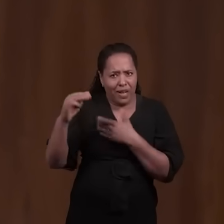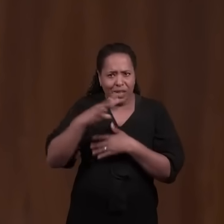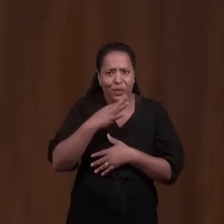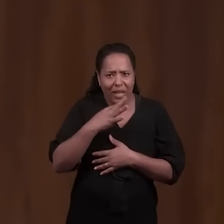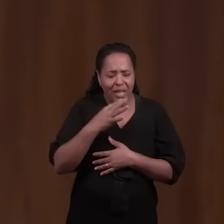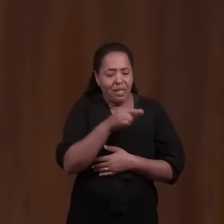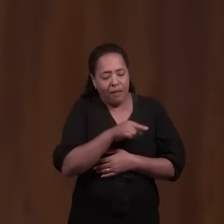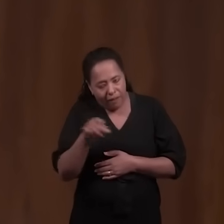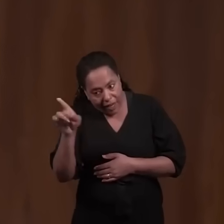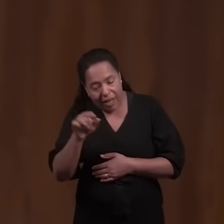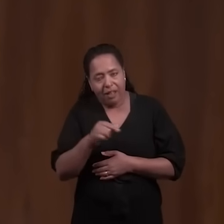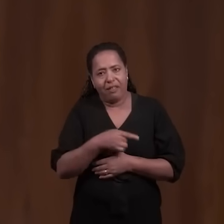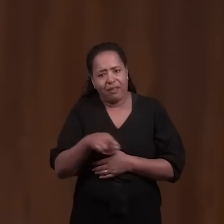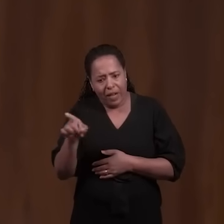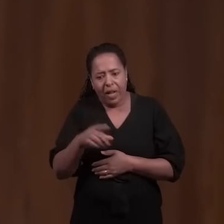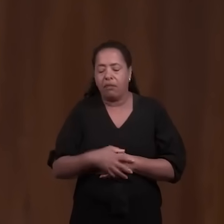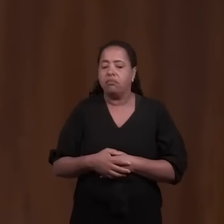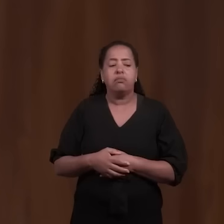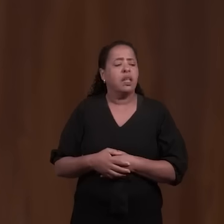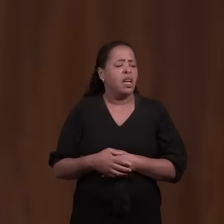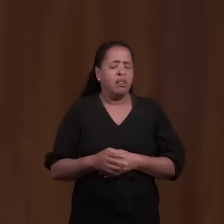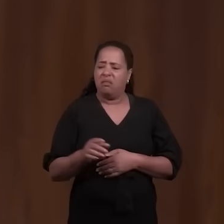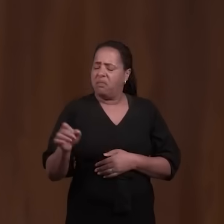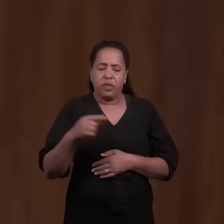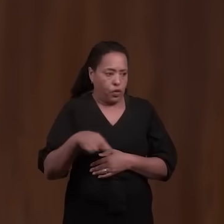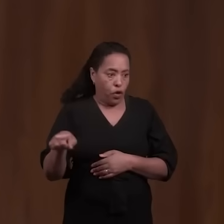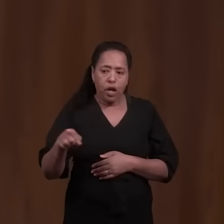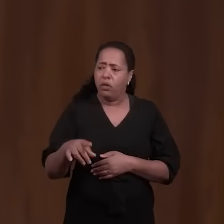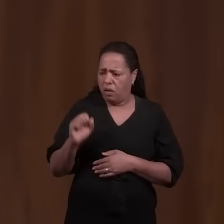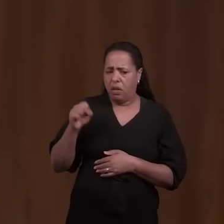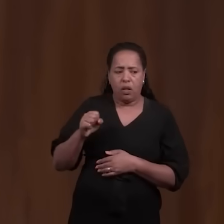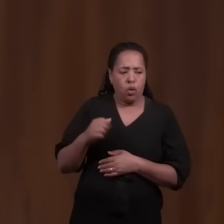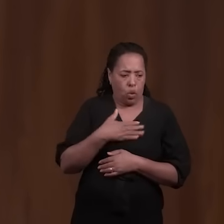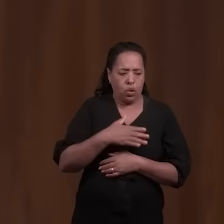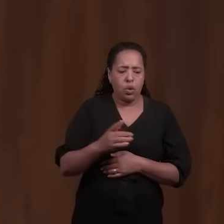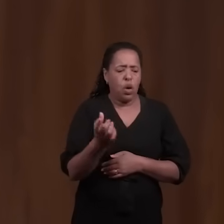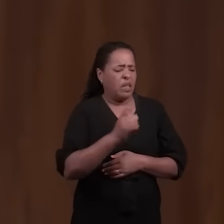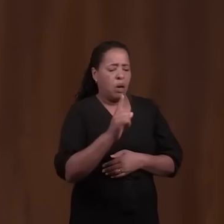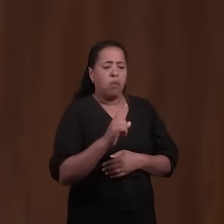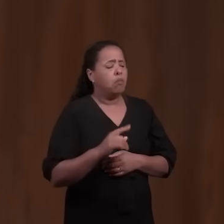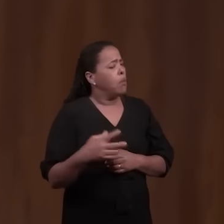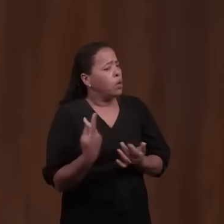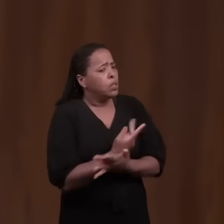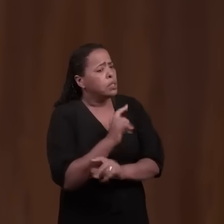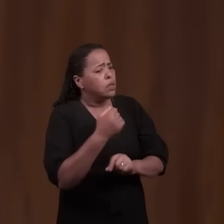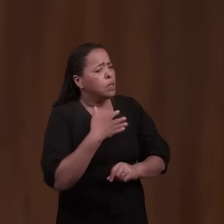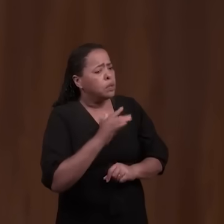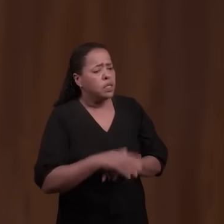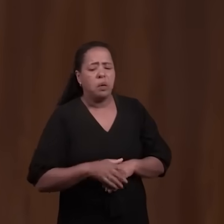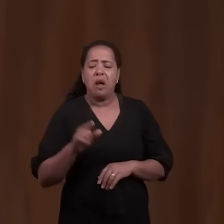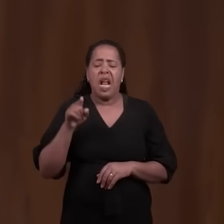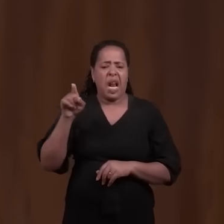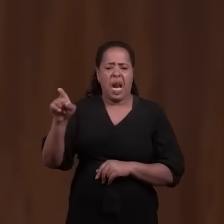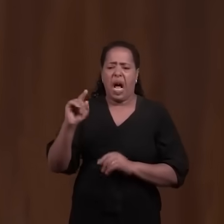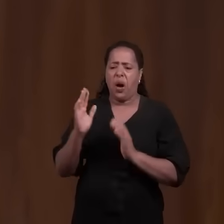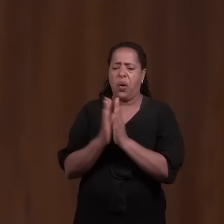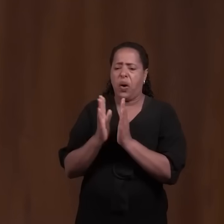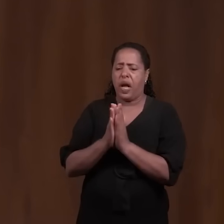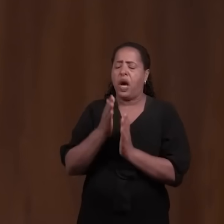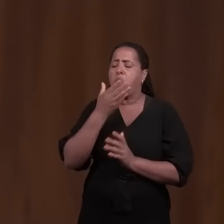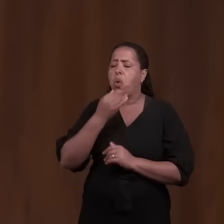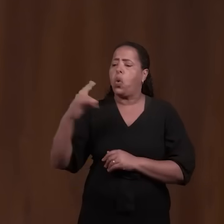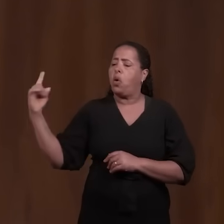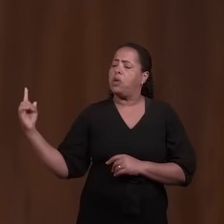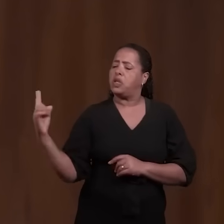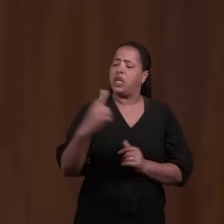pede para orar. Aí orou, uma semana depois, quando voltou lá, e aí, gostou? Não gostei não, senhora. Por que você não gostou? Oraram lá por mim,